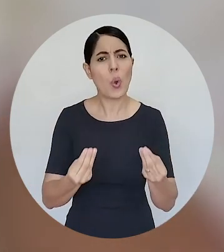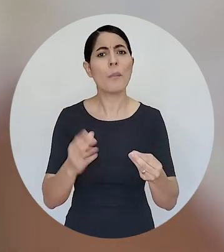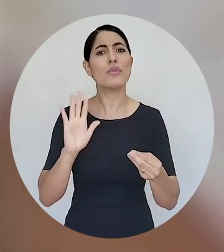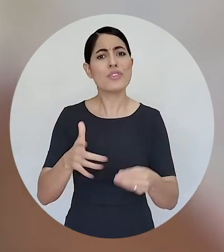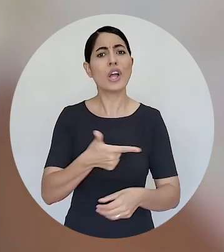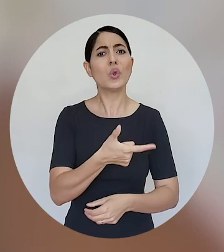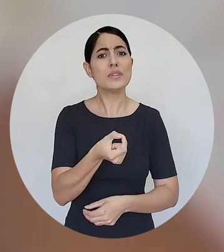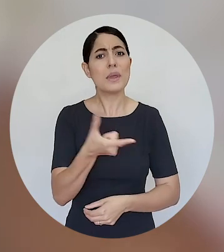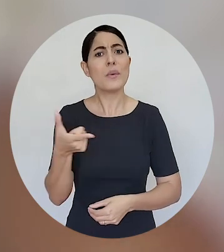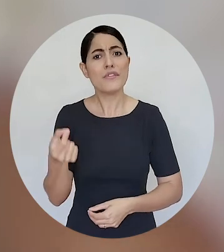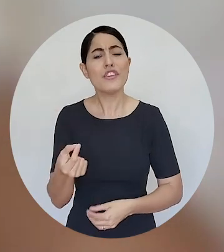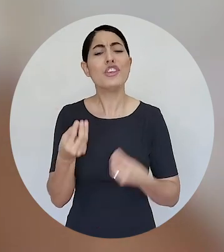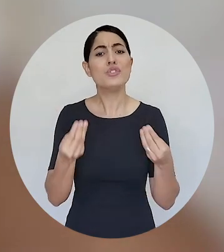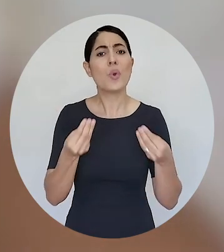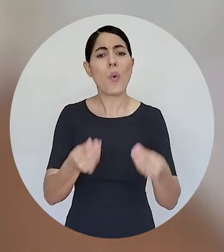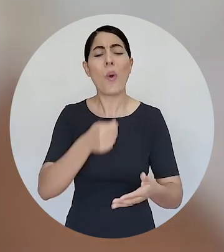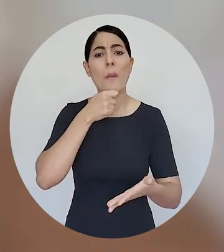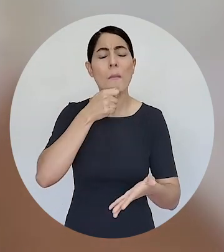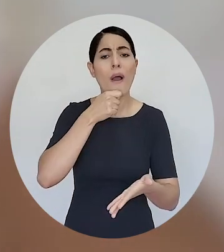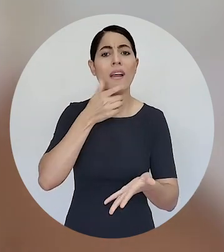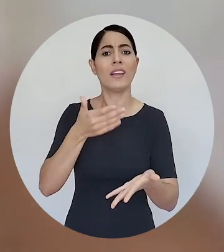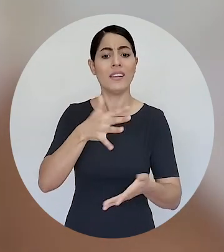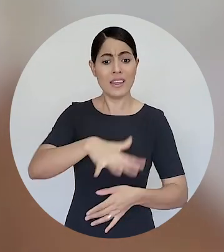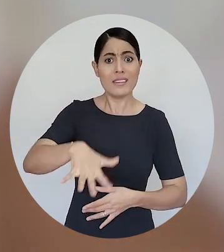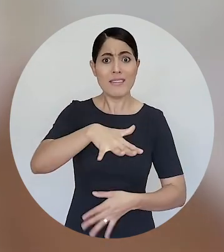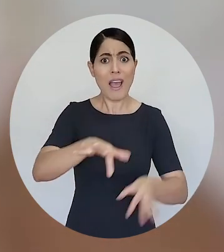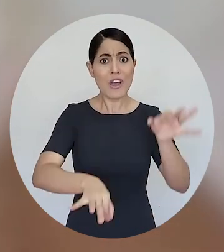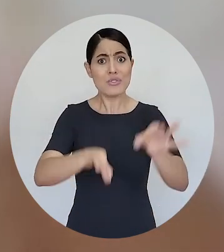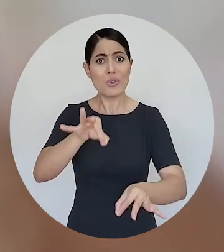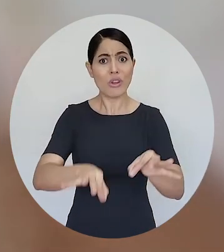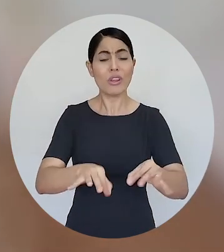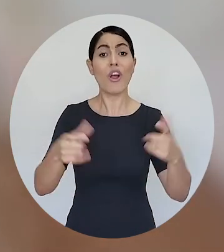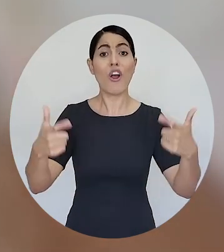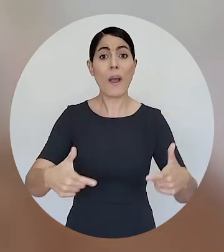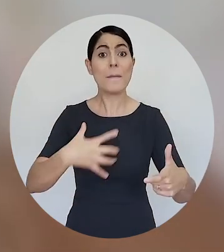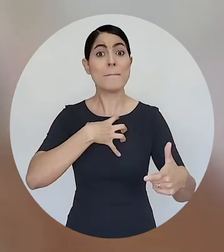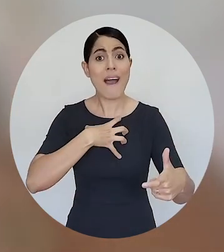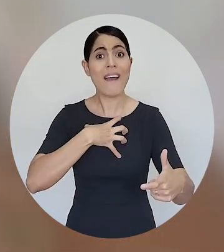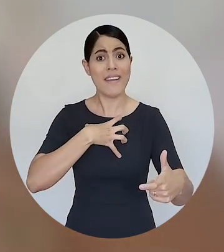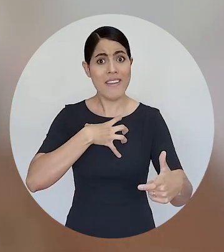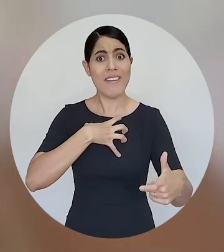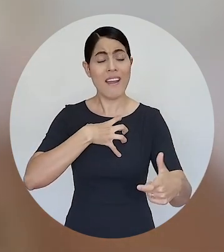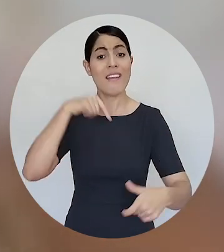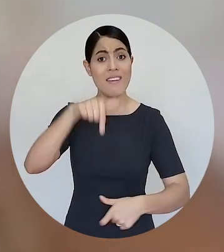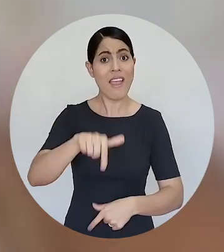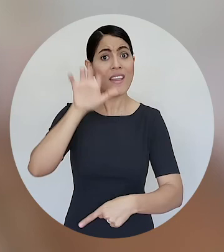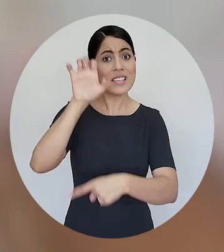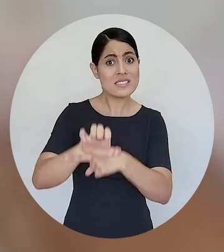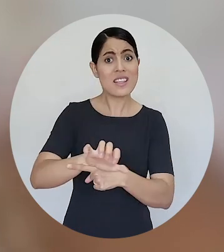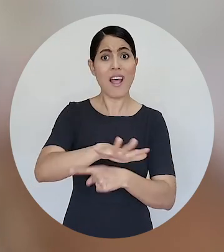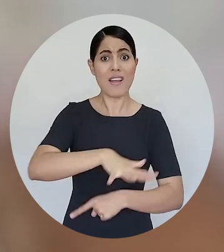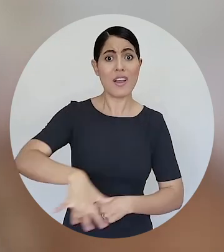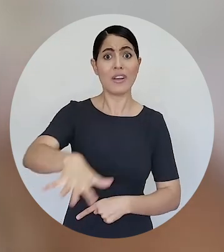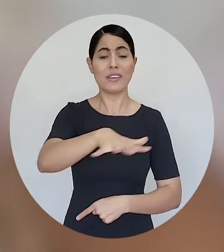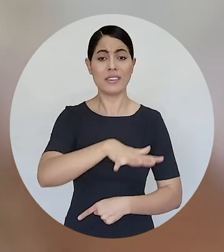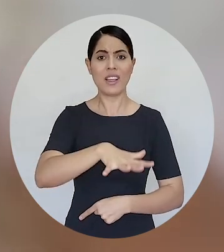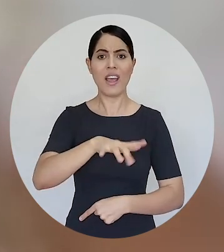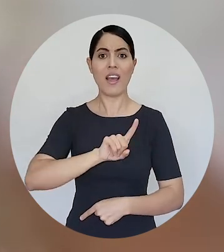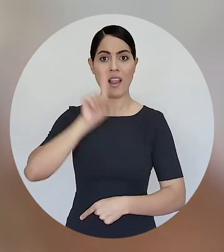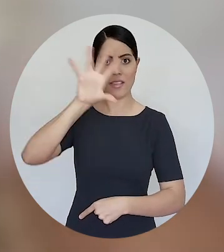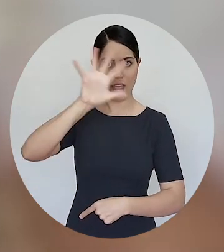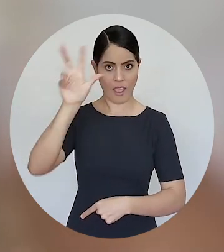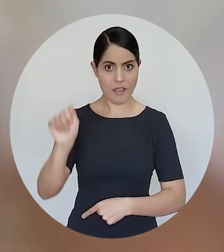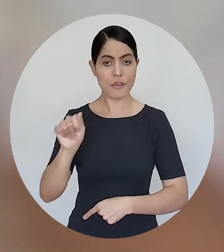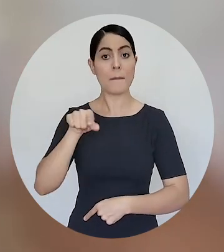aceitas ainda hoje, nos anos de 2020, dentro do Poder Judiciário da Bahia, que é o maior